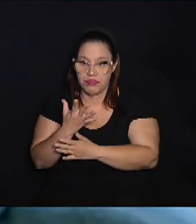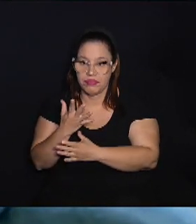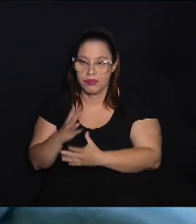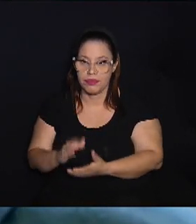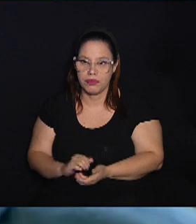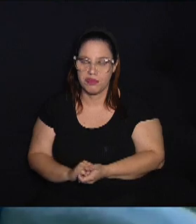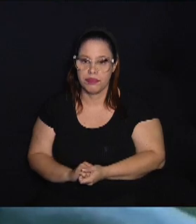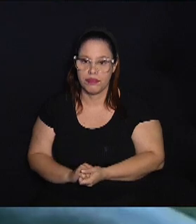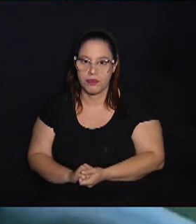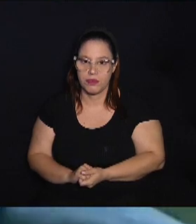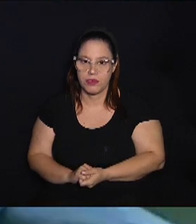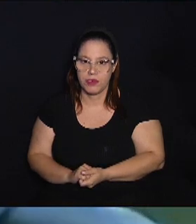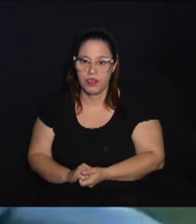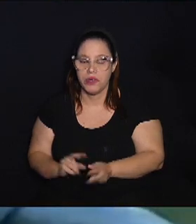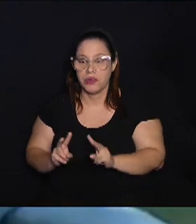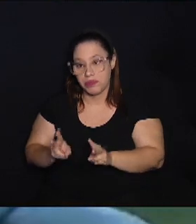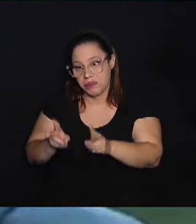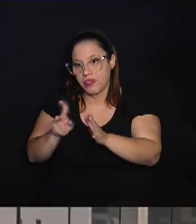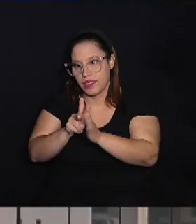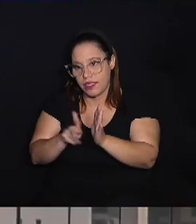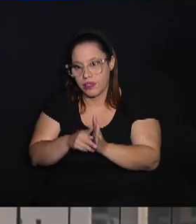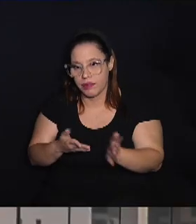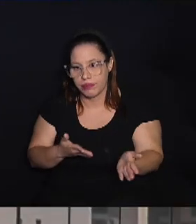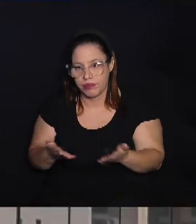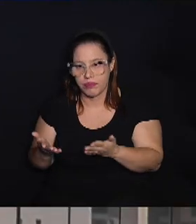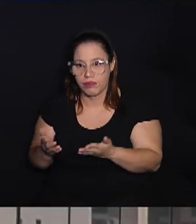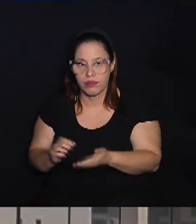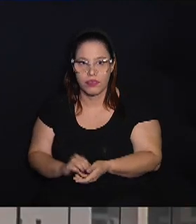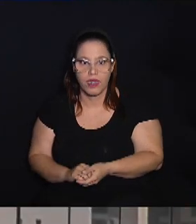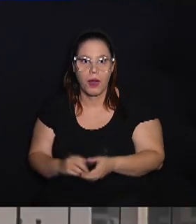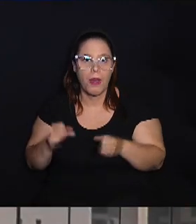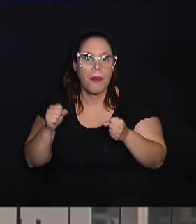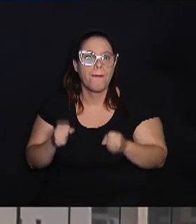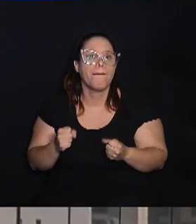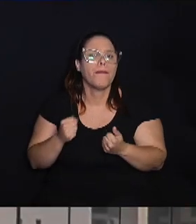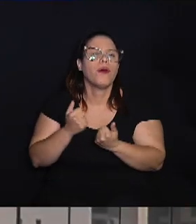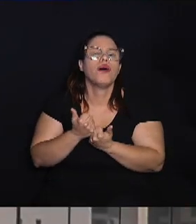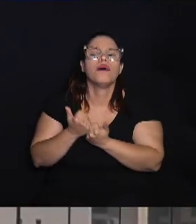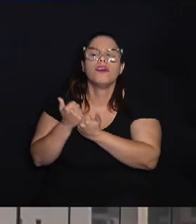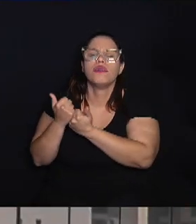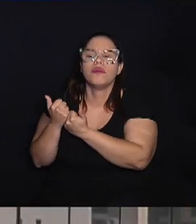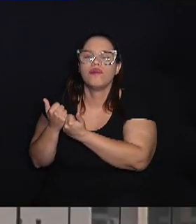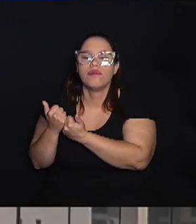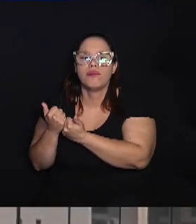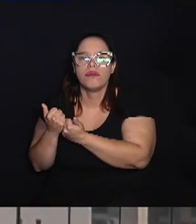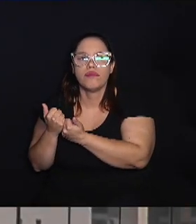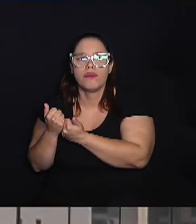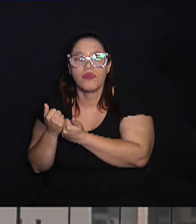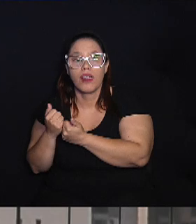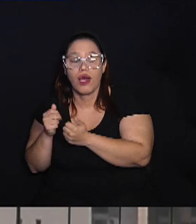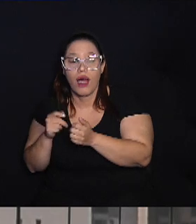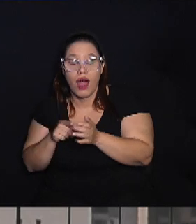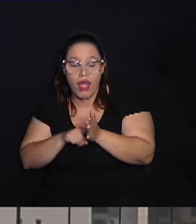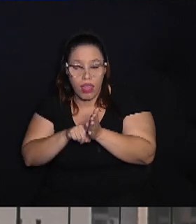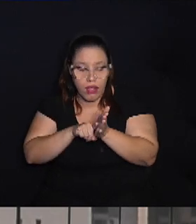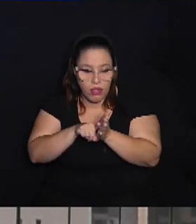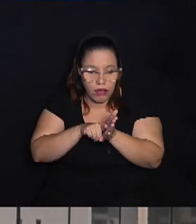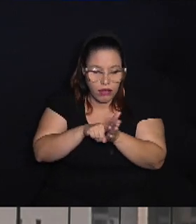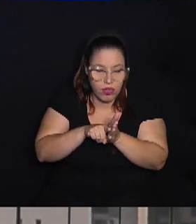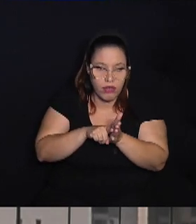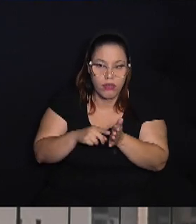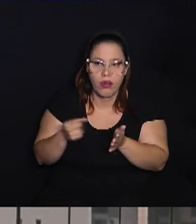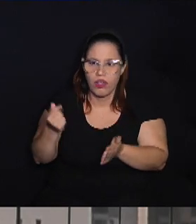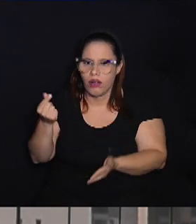aí o programa segue dessa forma. E pode apoiar, então, eu vi, dando uma pesquisadinha, que pode apoiar com